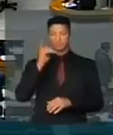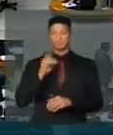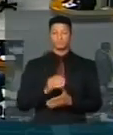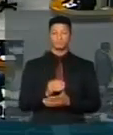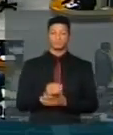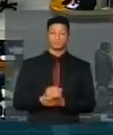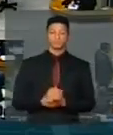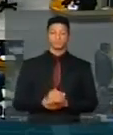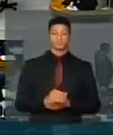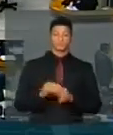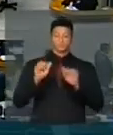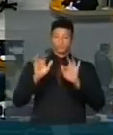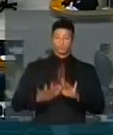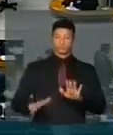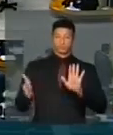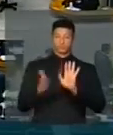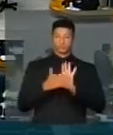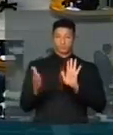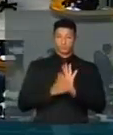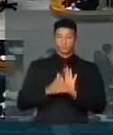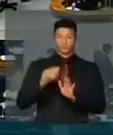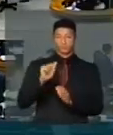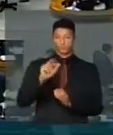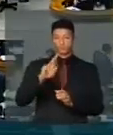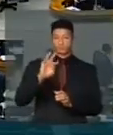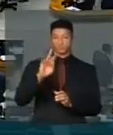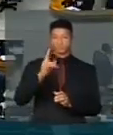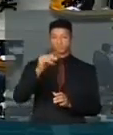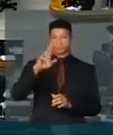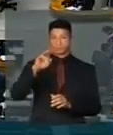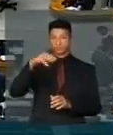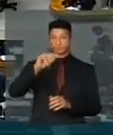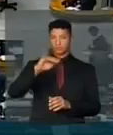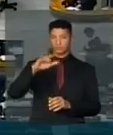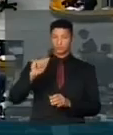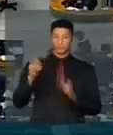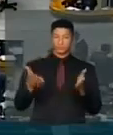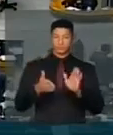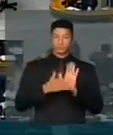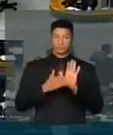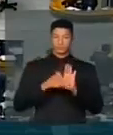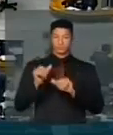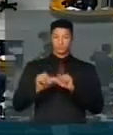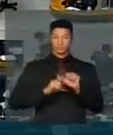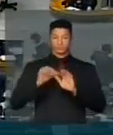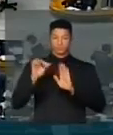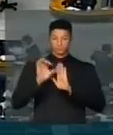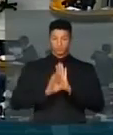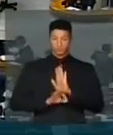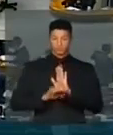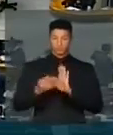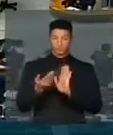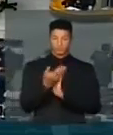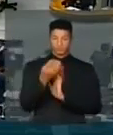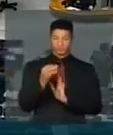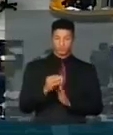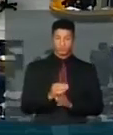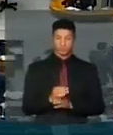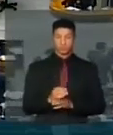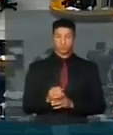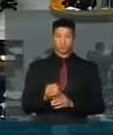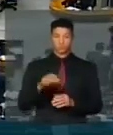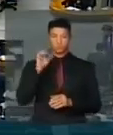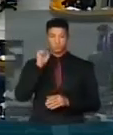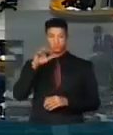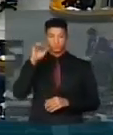deputado relator da proposta, né, Arthur Oliveira Maia. E agora partem para as propostas que pretendem modificar o texto que acaba de ser aprovado. Agora vamos